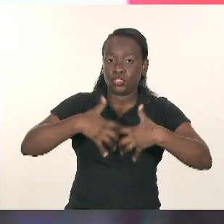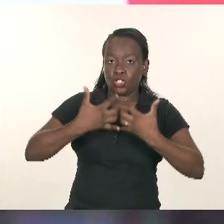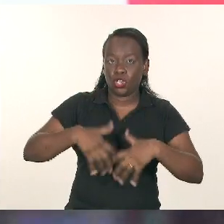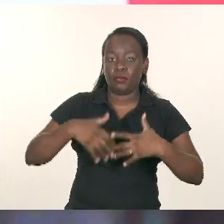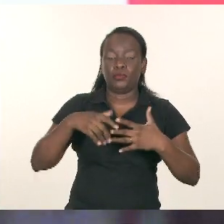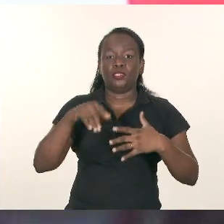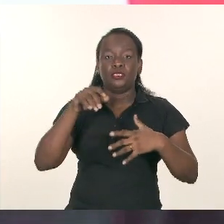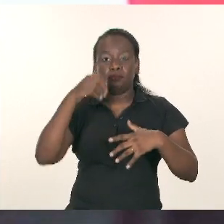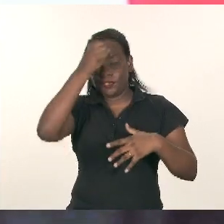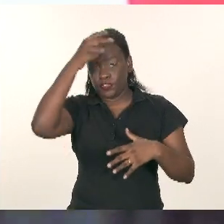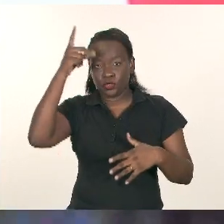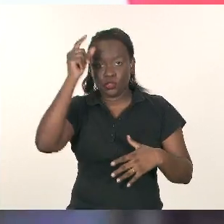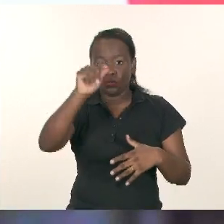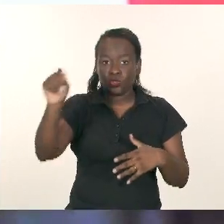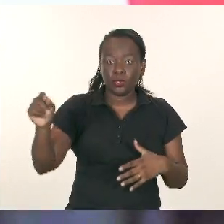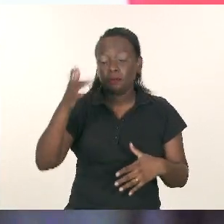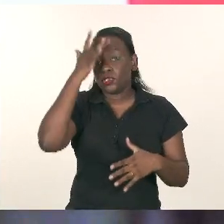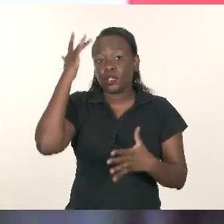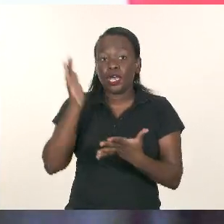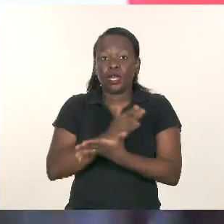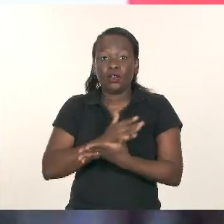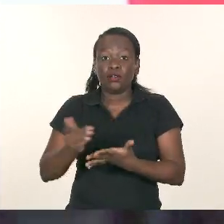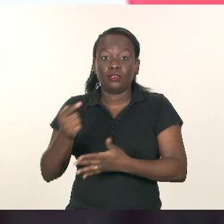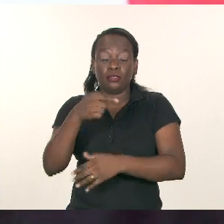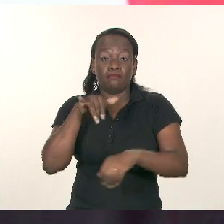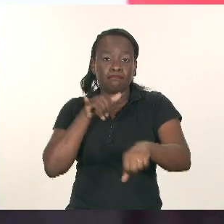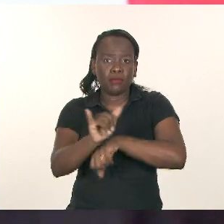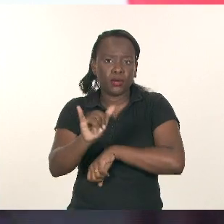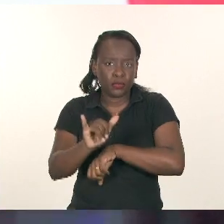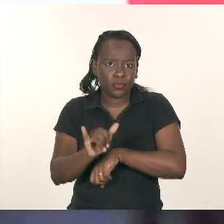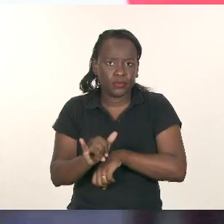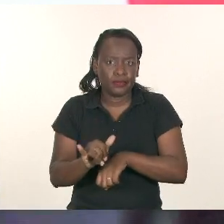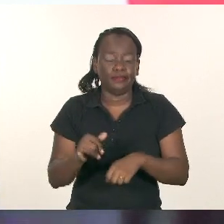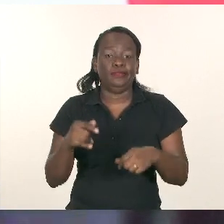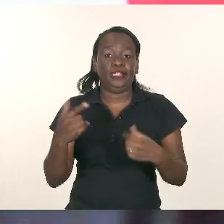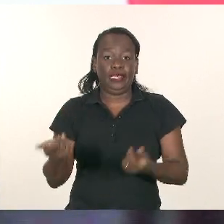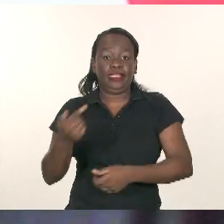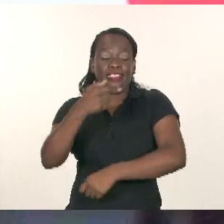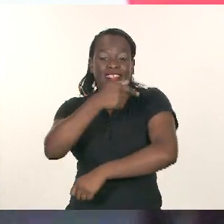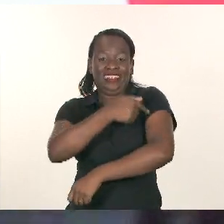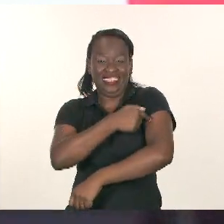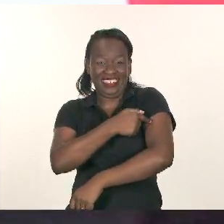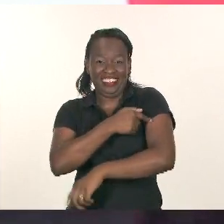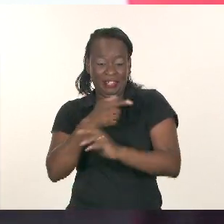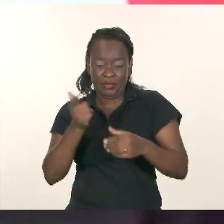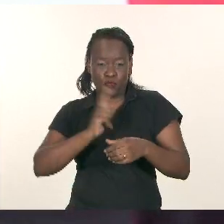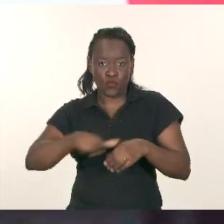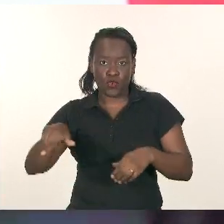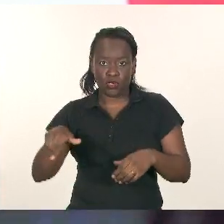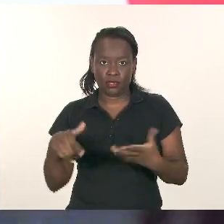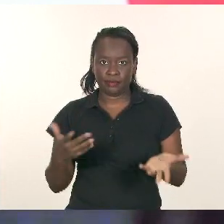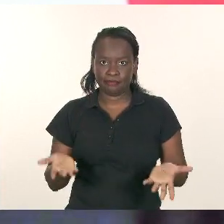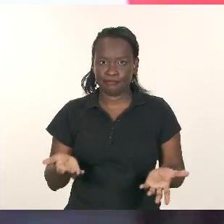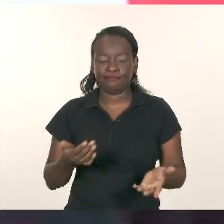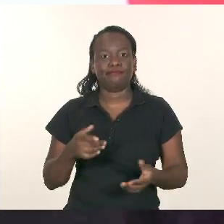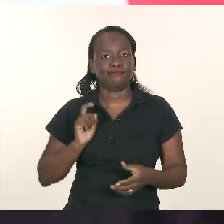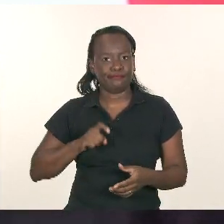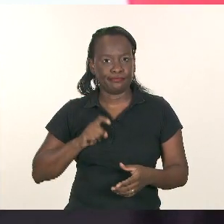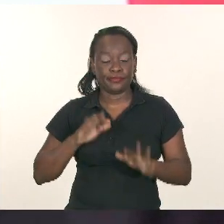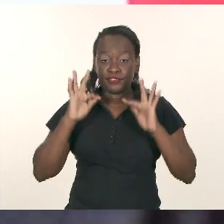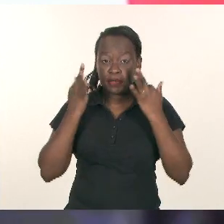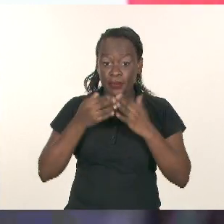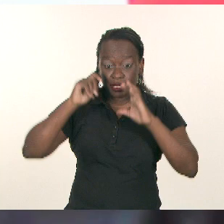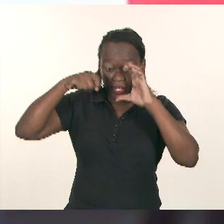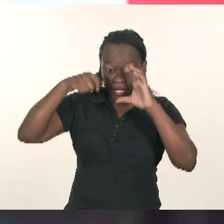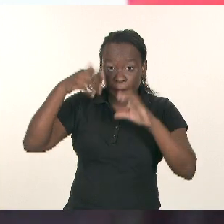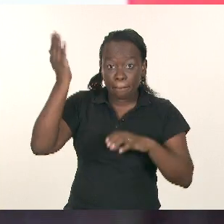em outros municípios, casos como de pessoas que estavam sendo enganadas de que estavam sendo imunizadas e não estavam. E se as famílias não tivessem